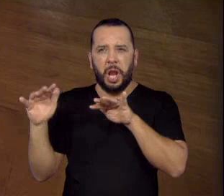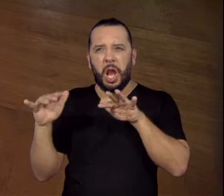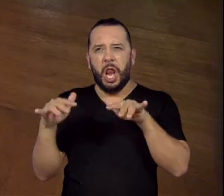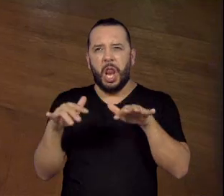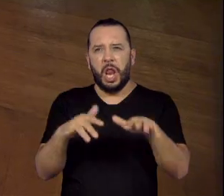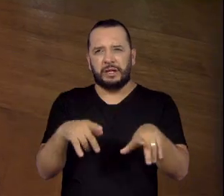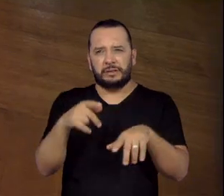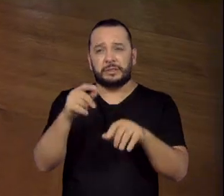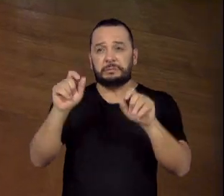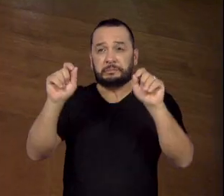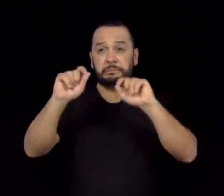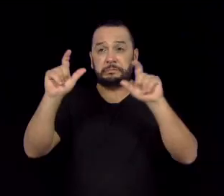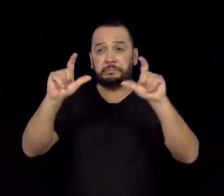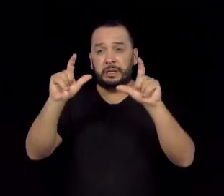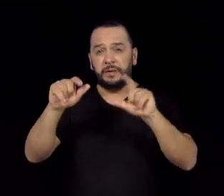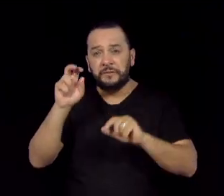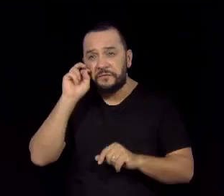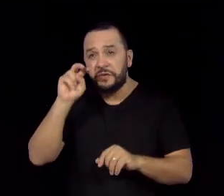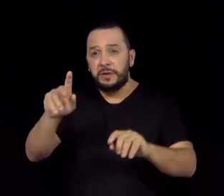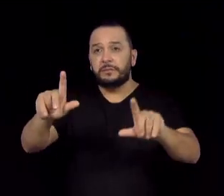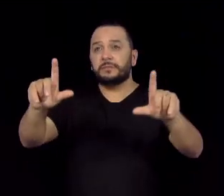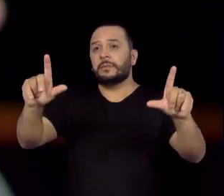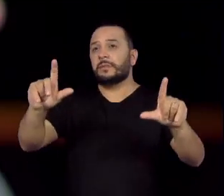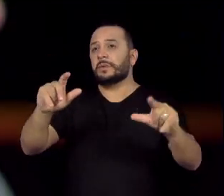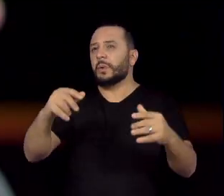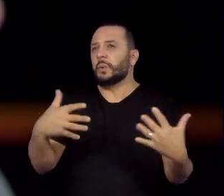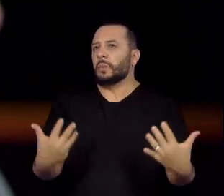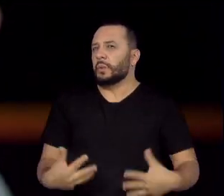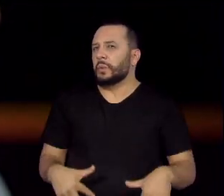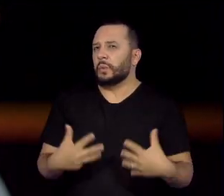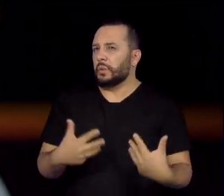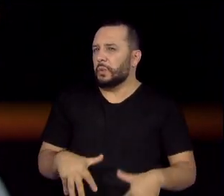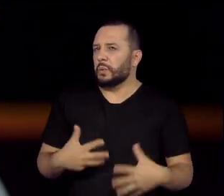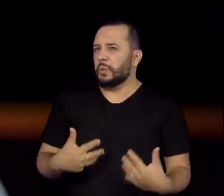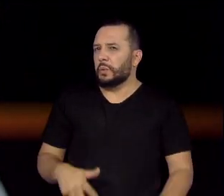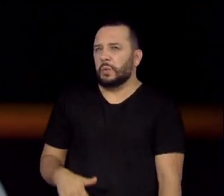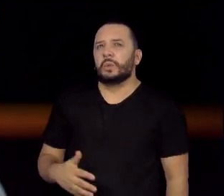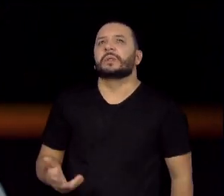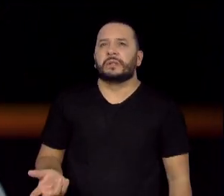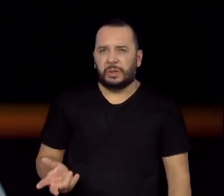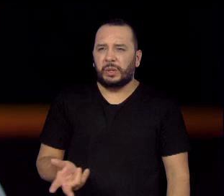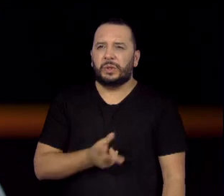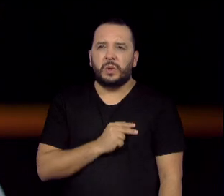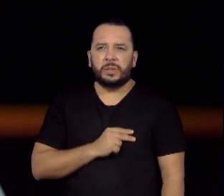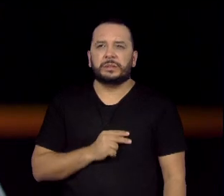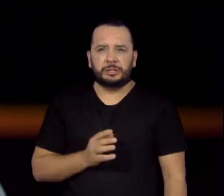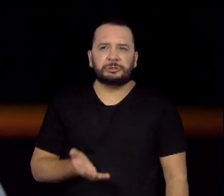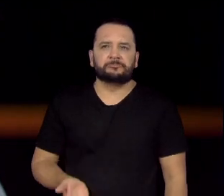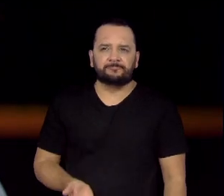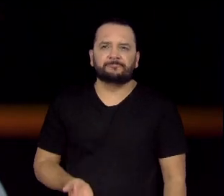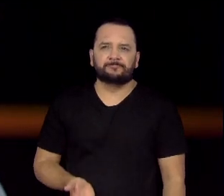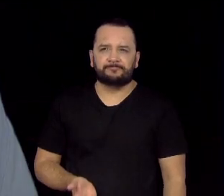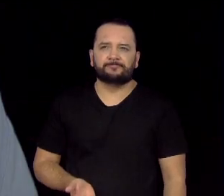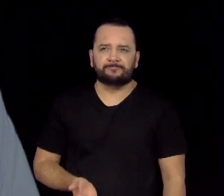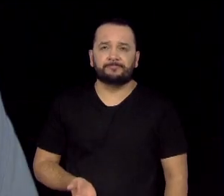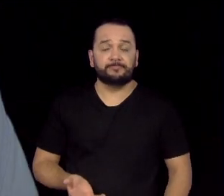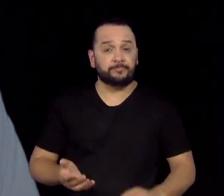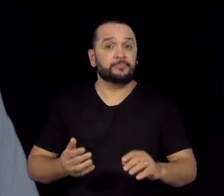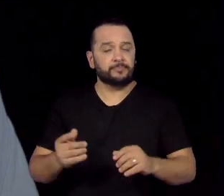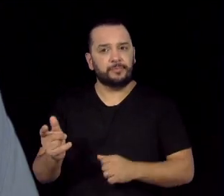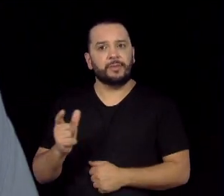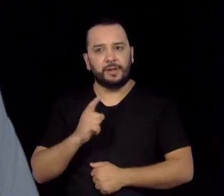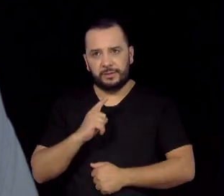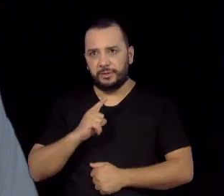todos saímos chapados, né? Alguma coisa nova tinha acontecido no mundo. Entende? Que de repente você tinha